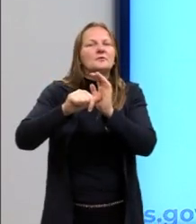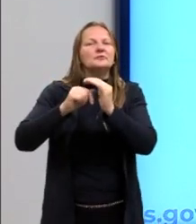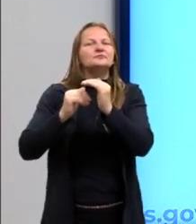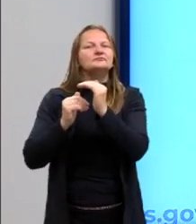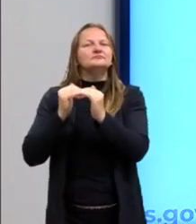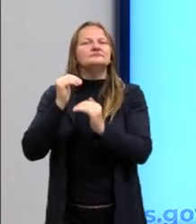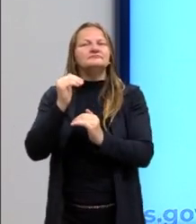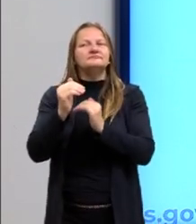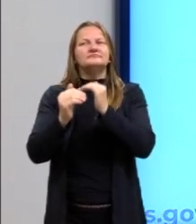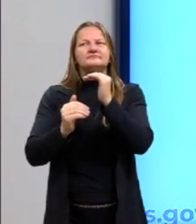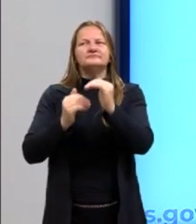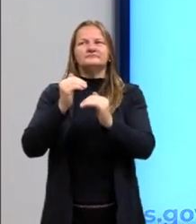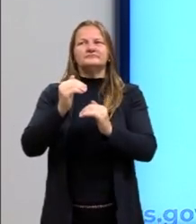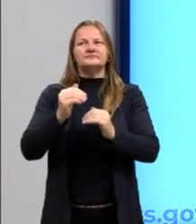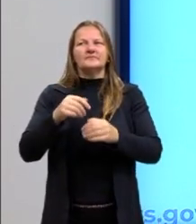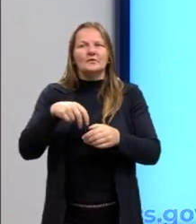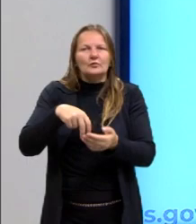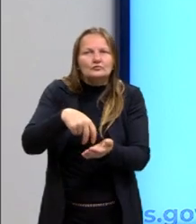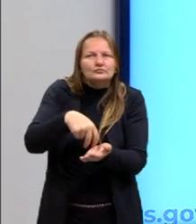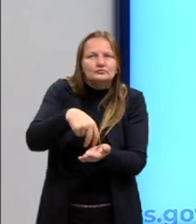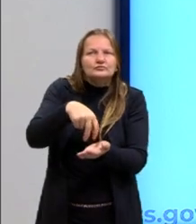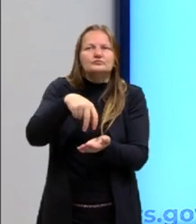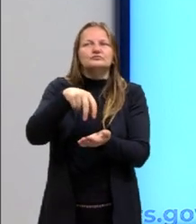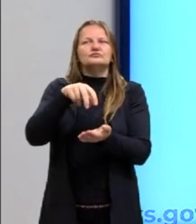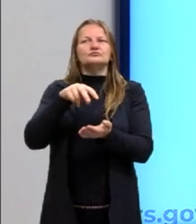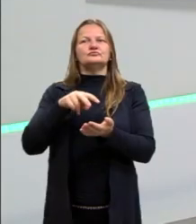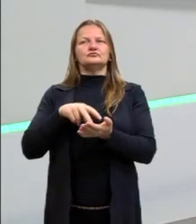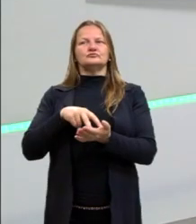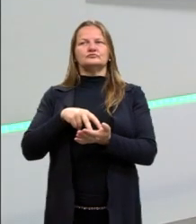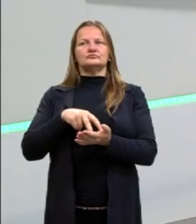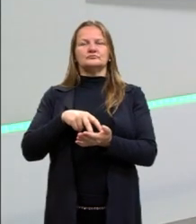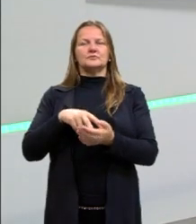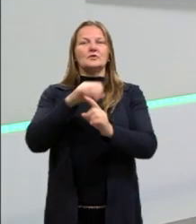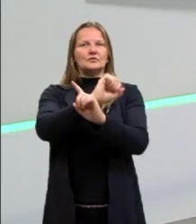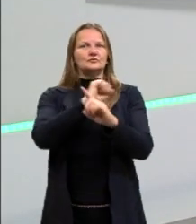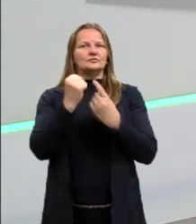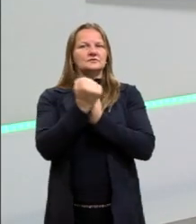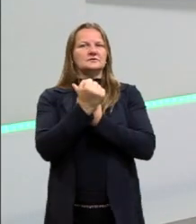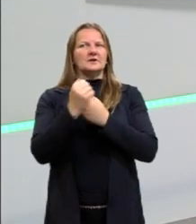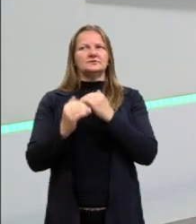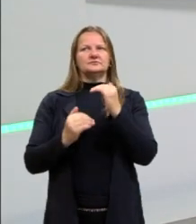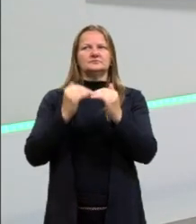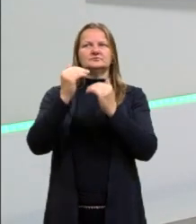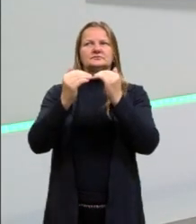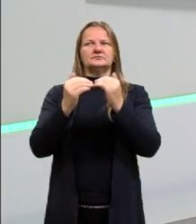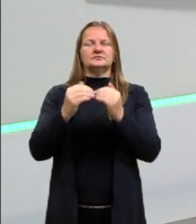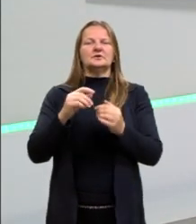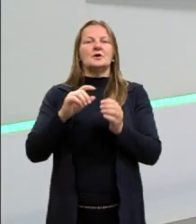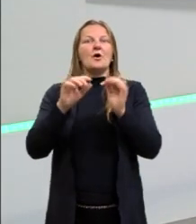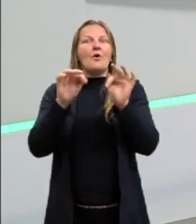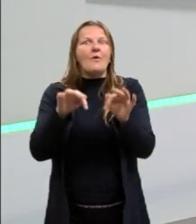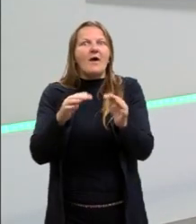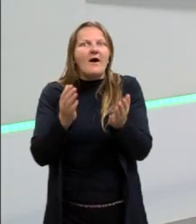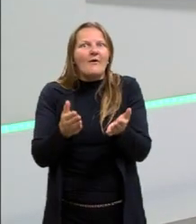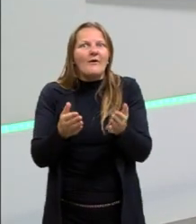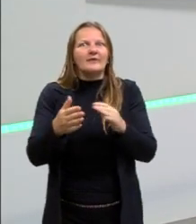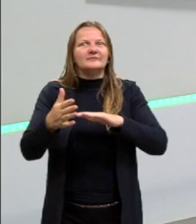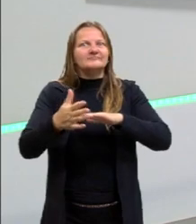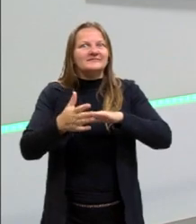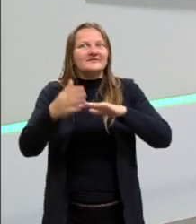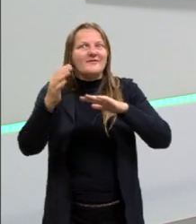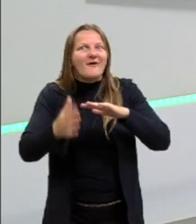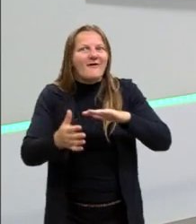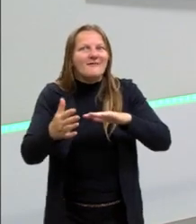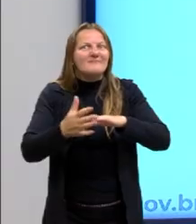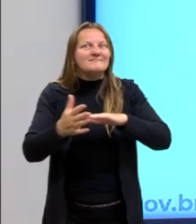se portando aqui a gente já imagina já numa sociedade mais evoluída e por fim como a gente vive hoje nesse tempo